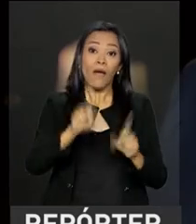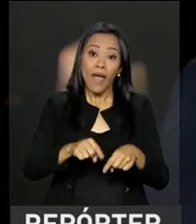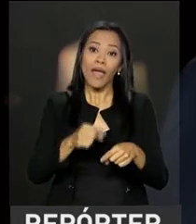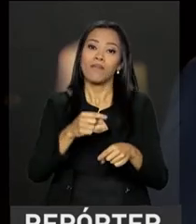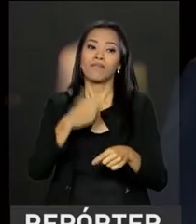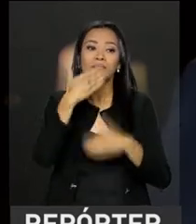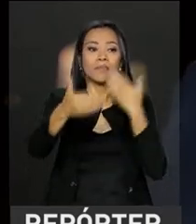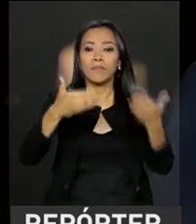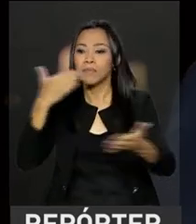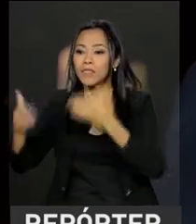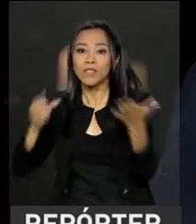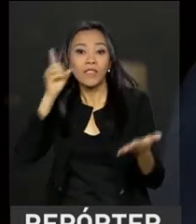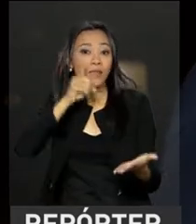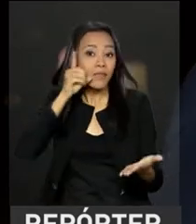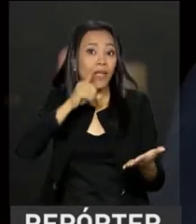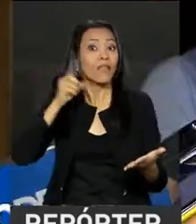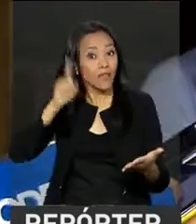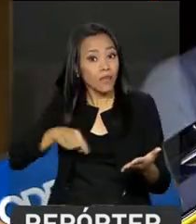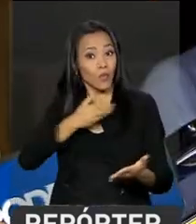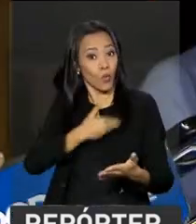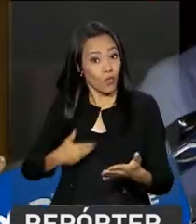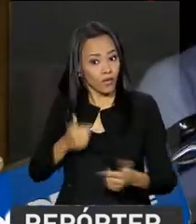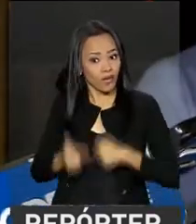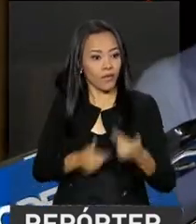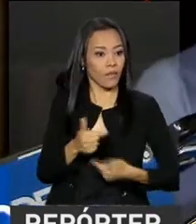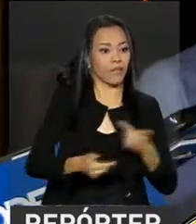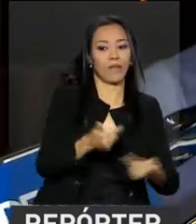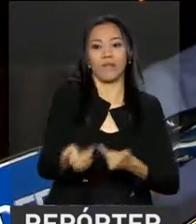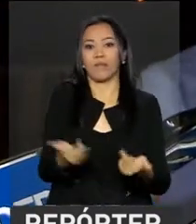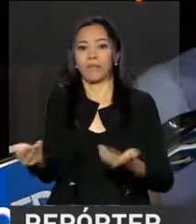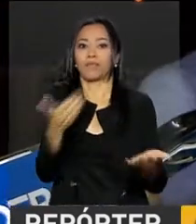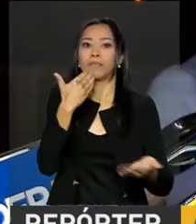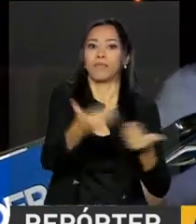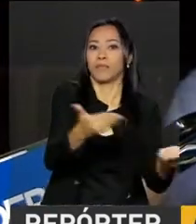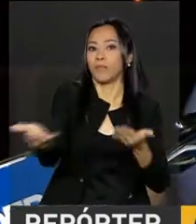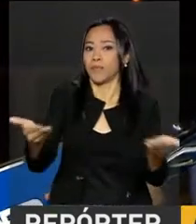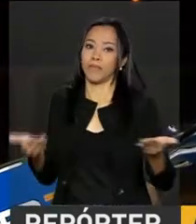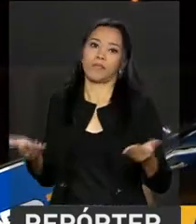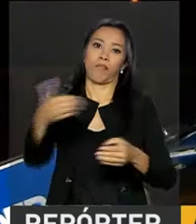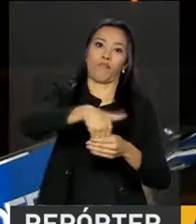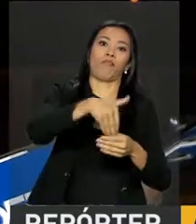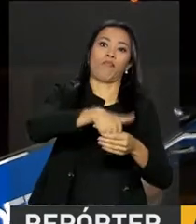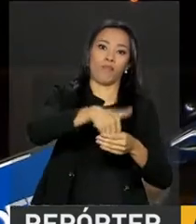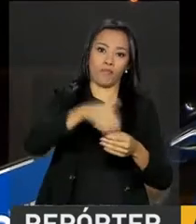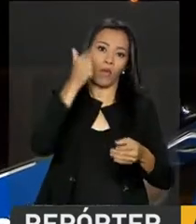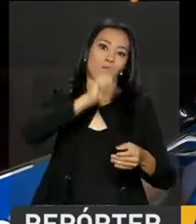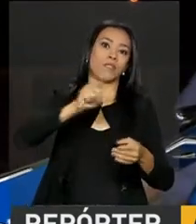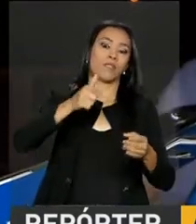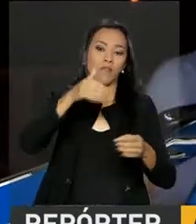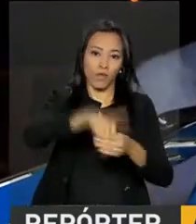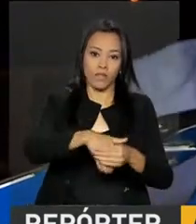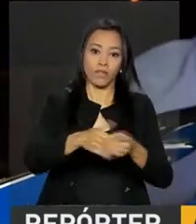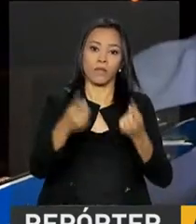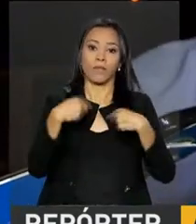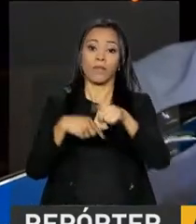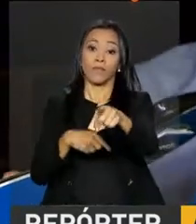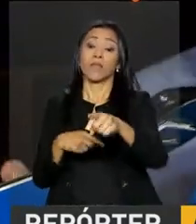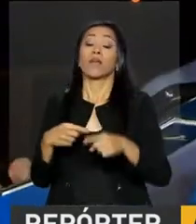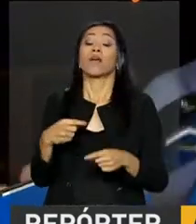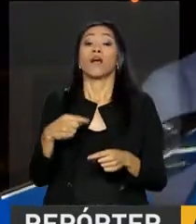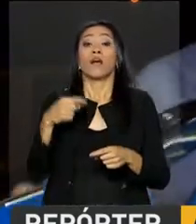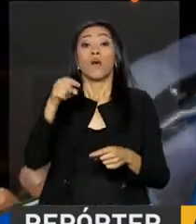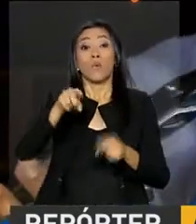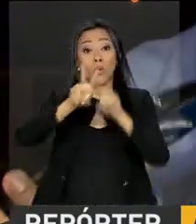que o governo está trabalhando o evento a expectativa muito forte com relação à aprovação da reforma da previdência porque